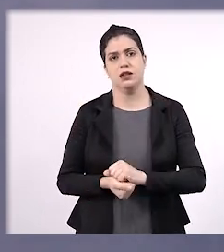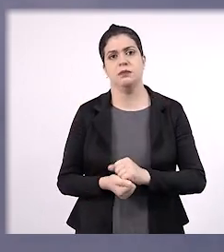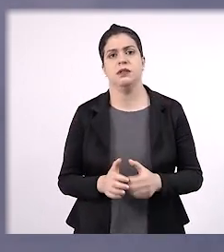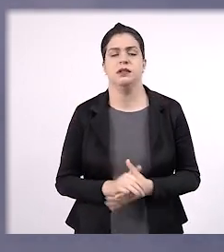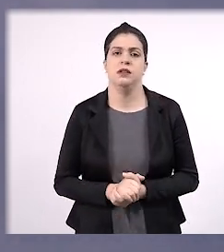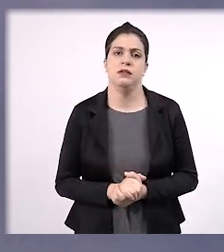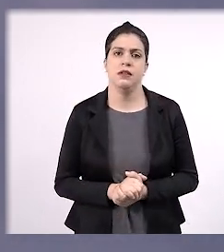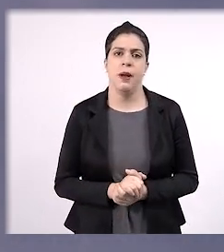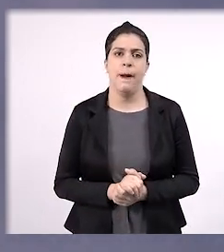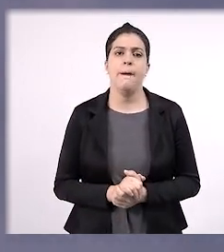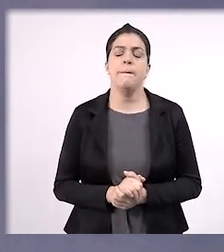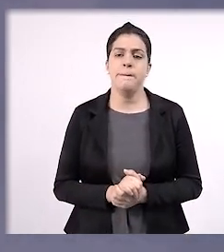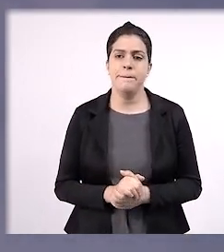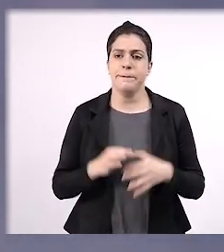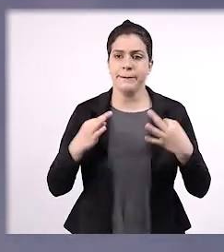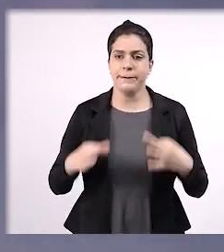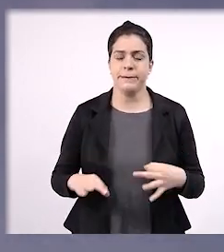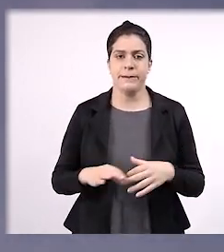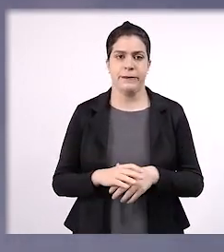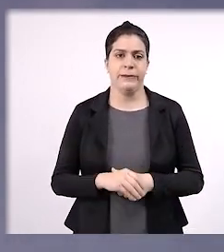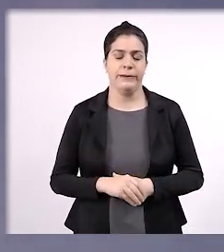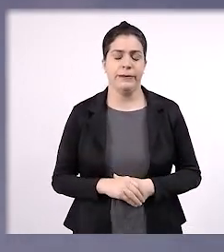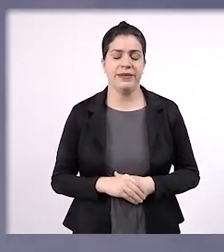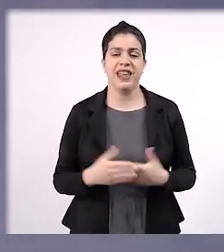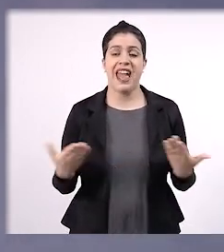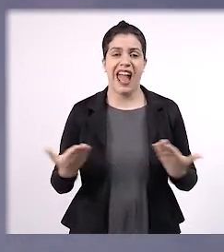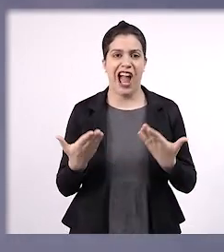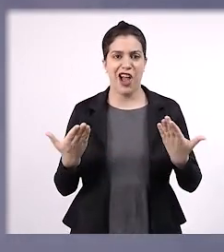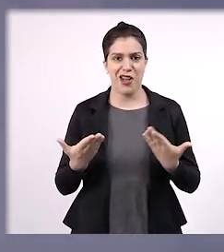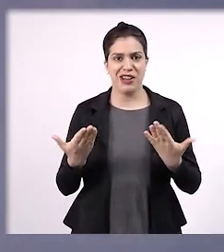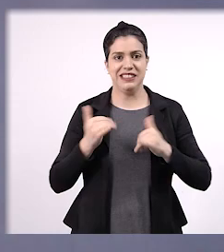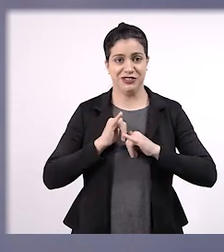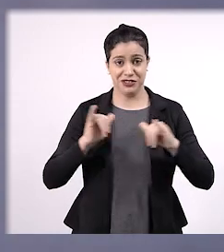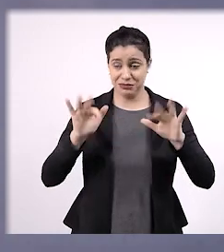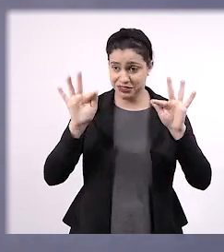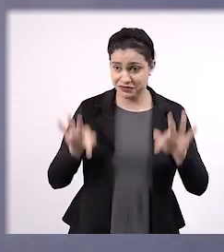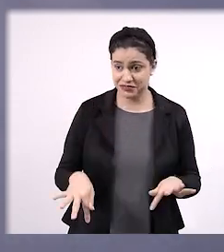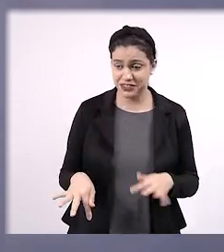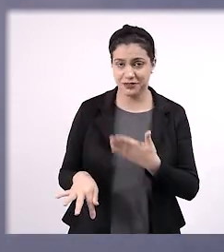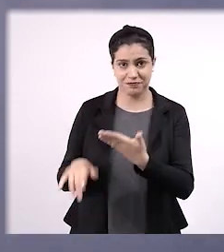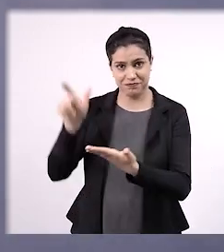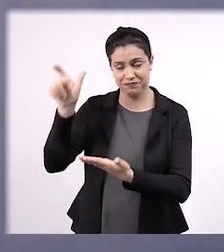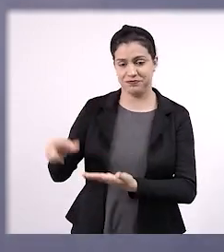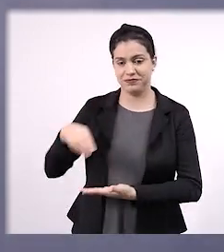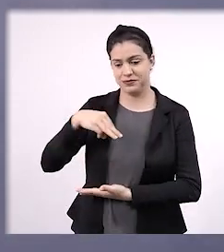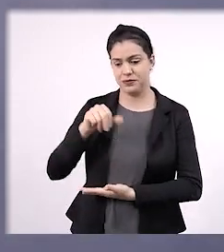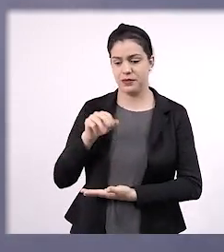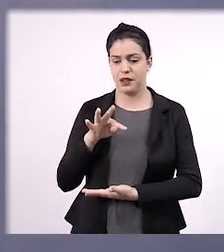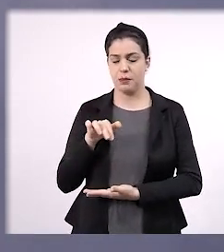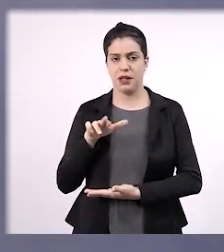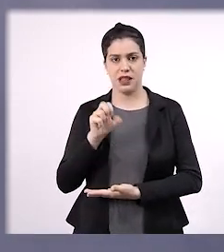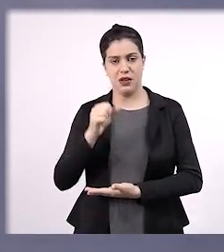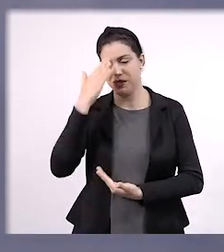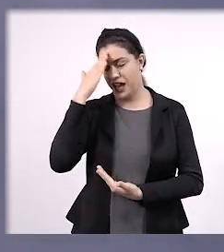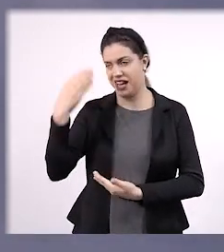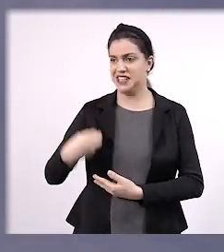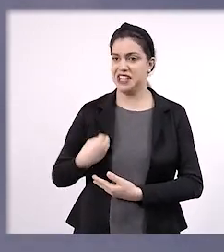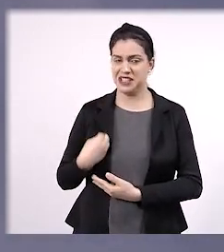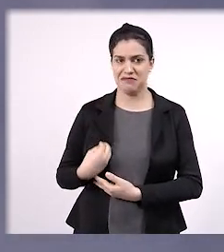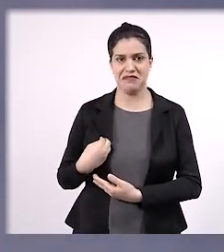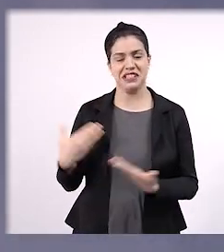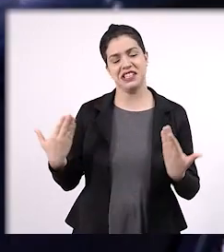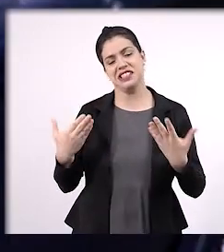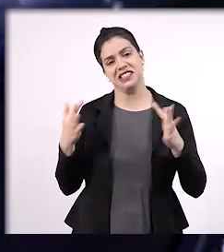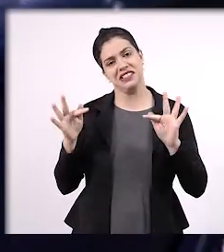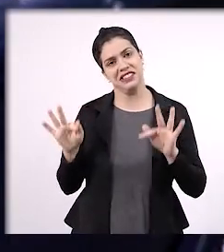meio de uma negociação extrajudicial ou por meio de uma ação judicial, a ampliação e a adaptação desses